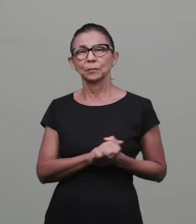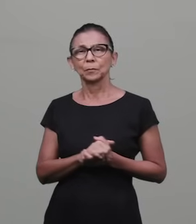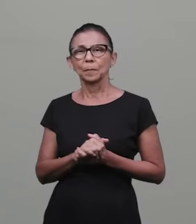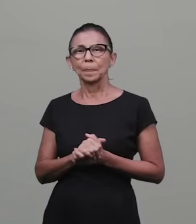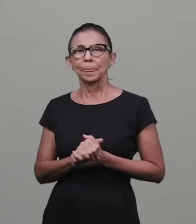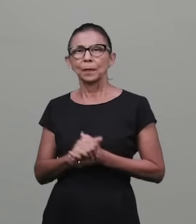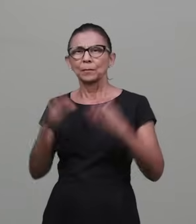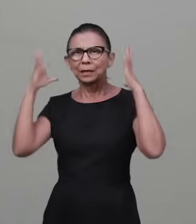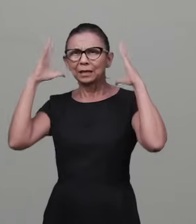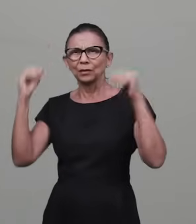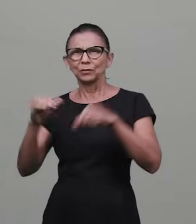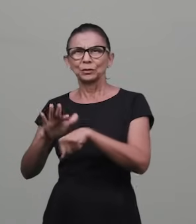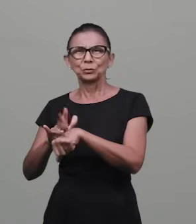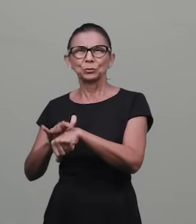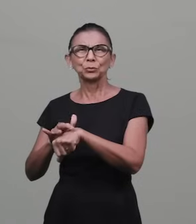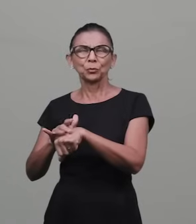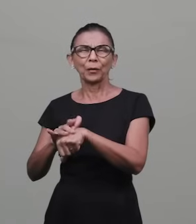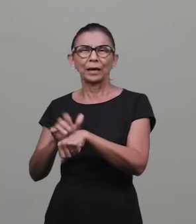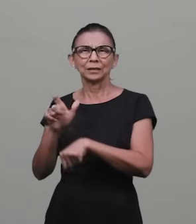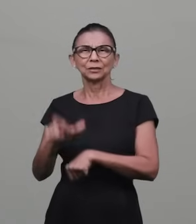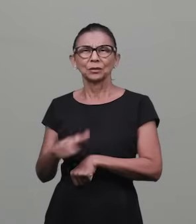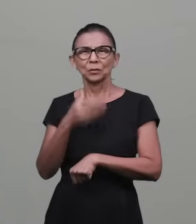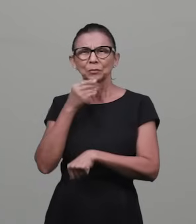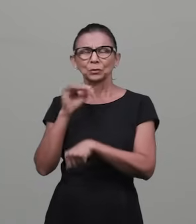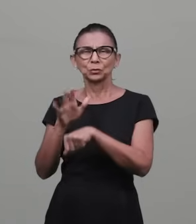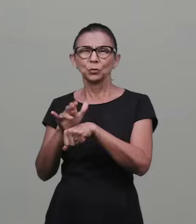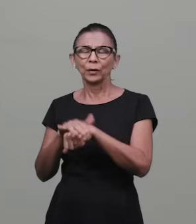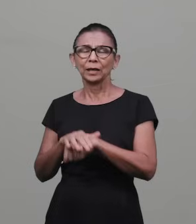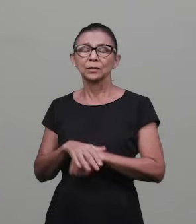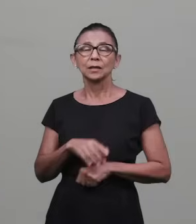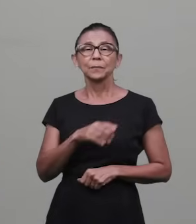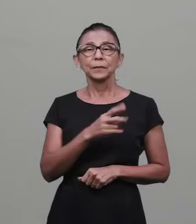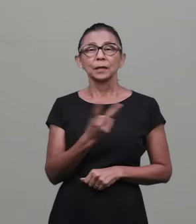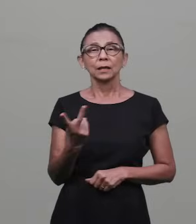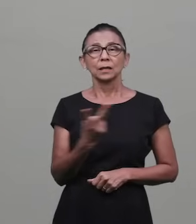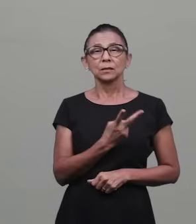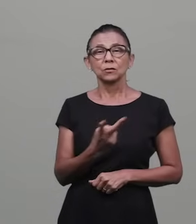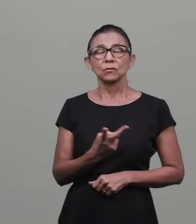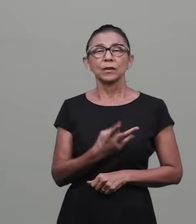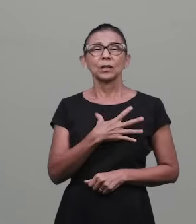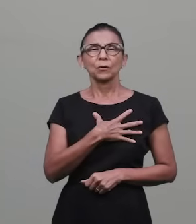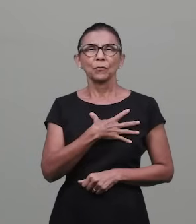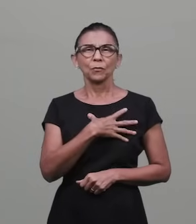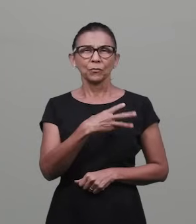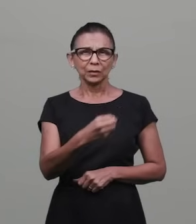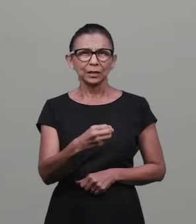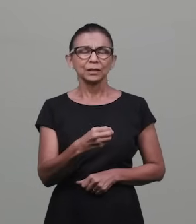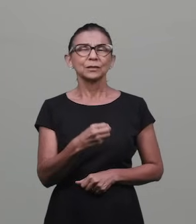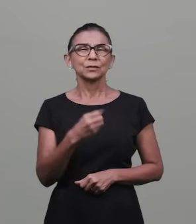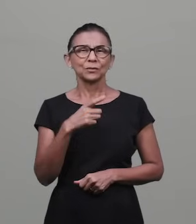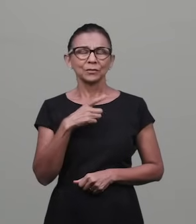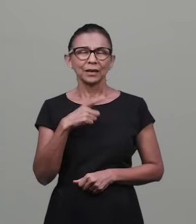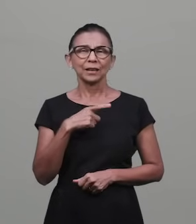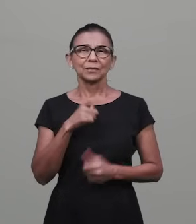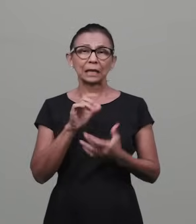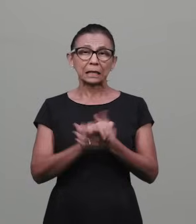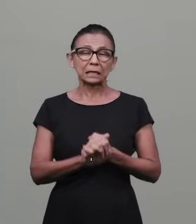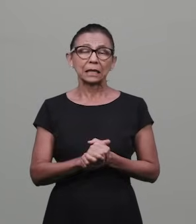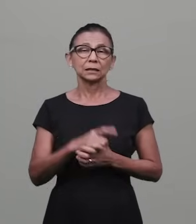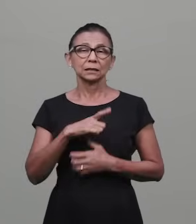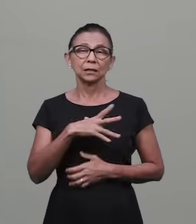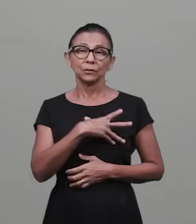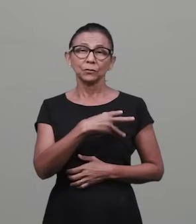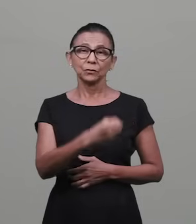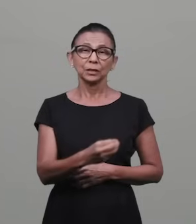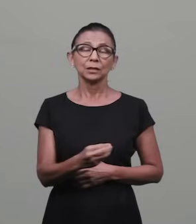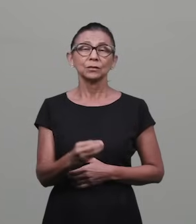e muito importante na vida de Calvino. Calvino, eles tiveram alguns filhos que faleceram ainda pequenos, né? Então foi muito sofrimento, foi um